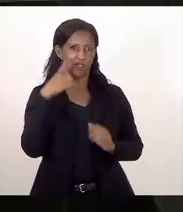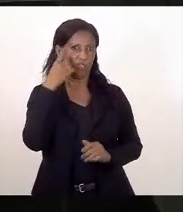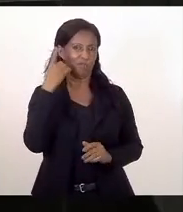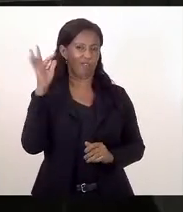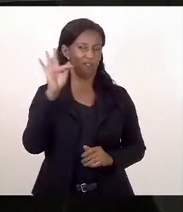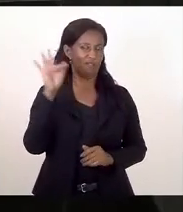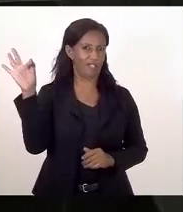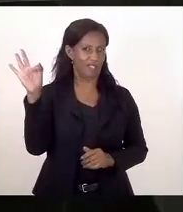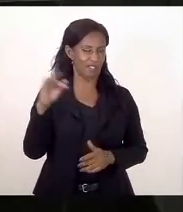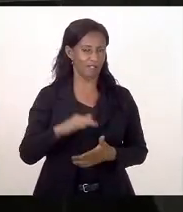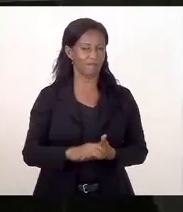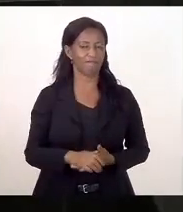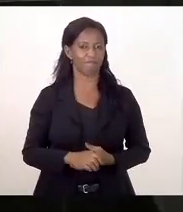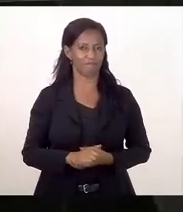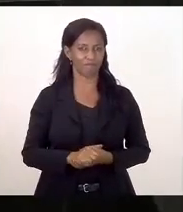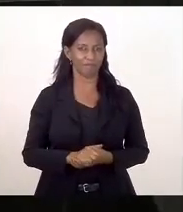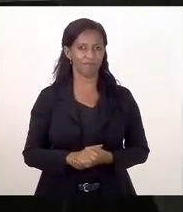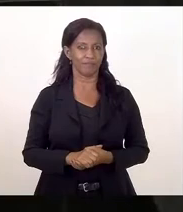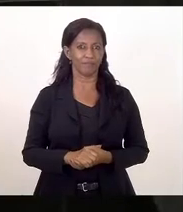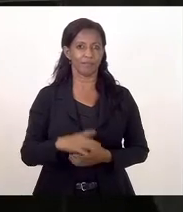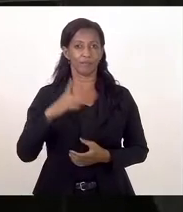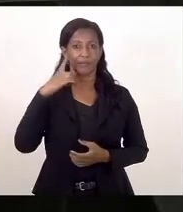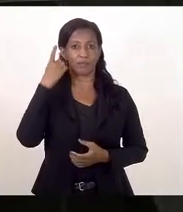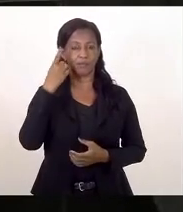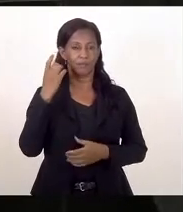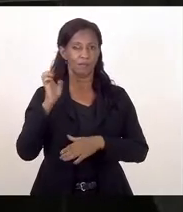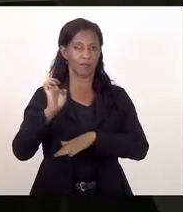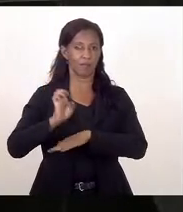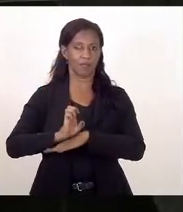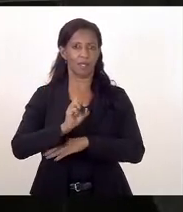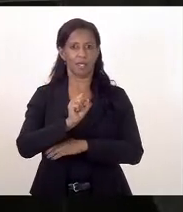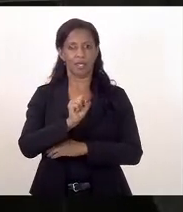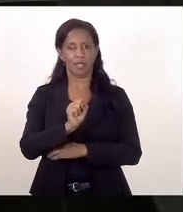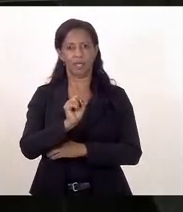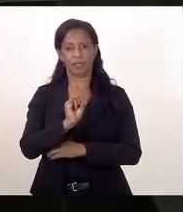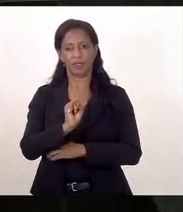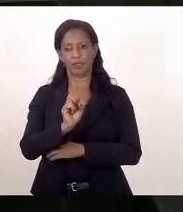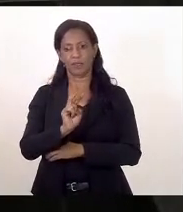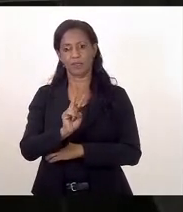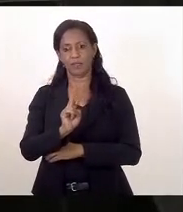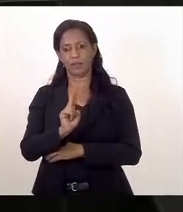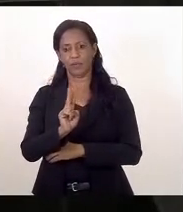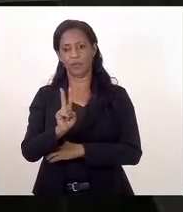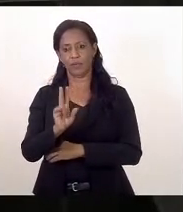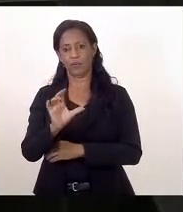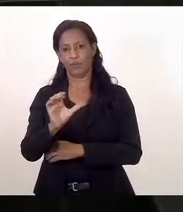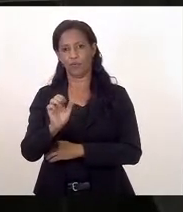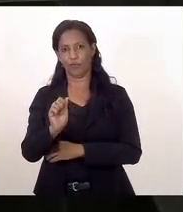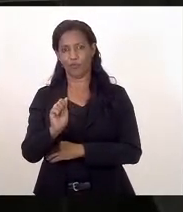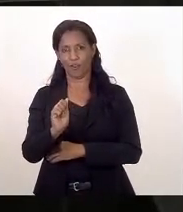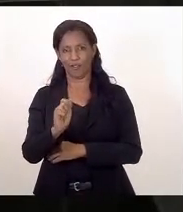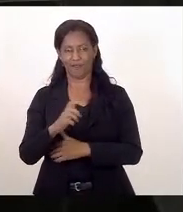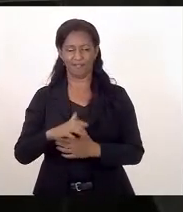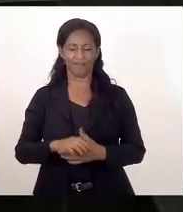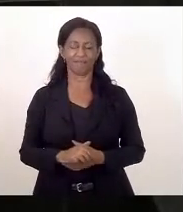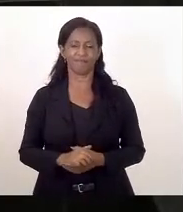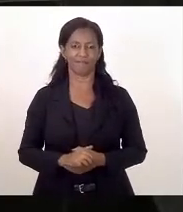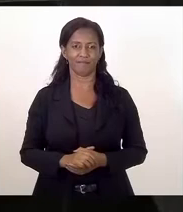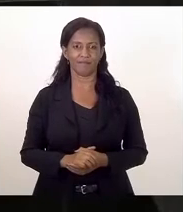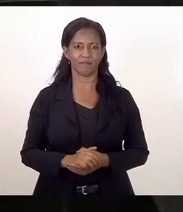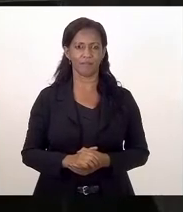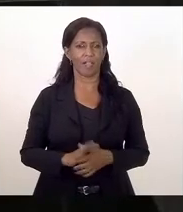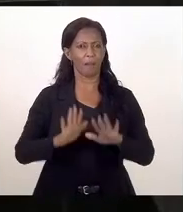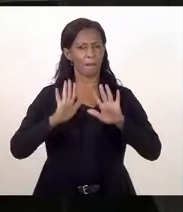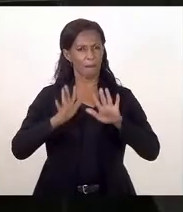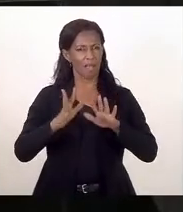federal, e o deputado estadual Silvuca, que não foi do tempo de vossa excelência, mas que também